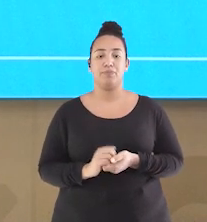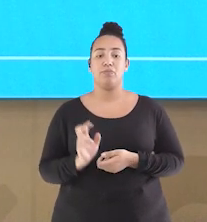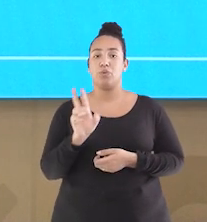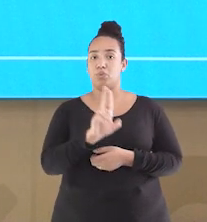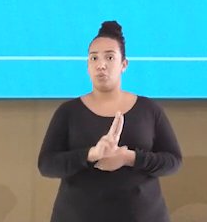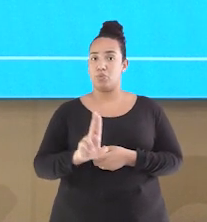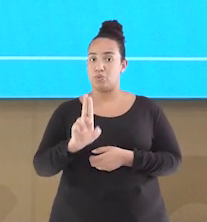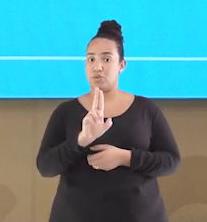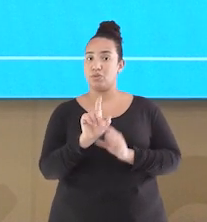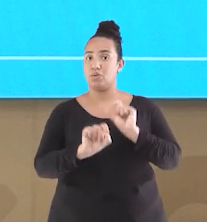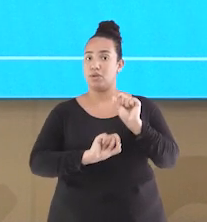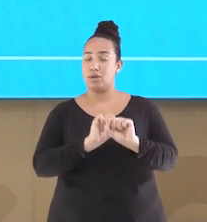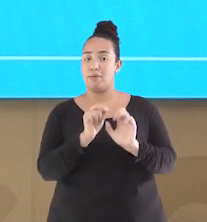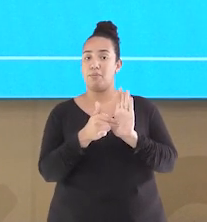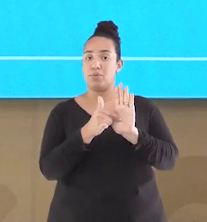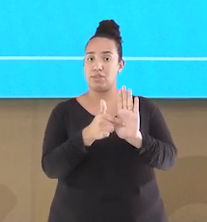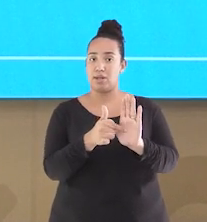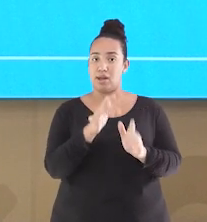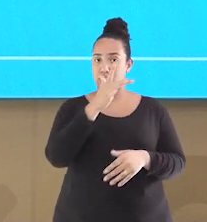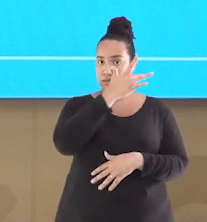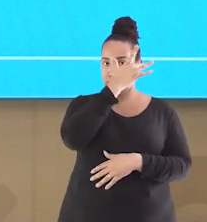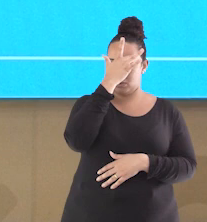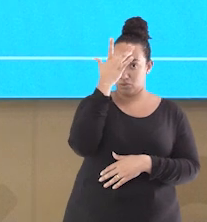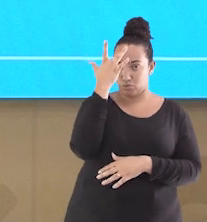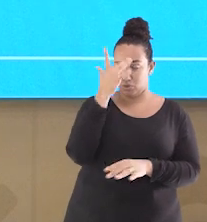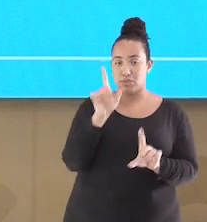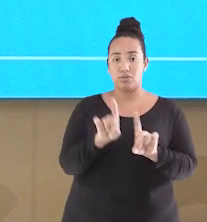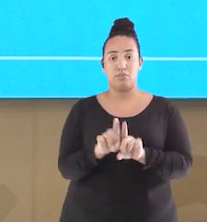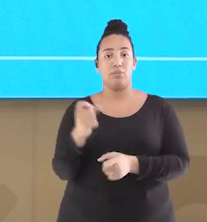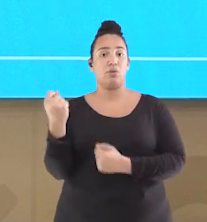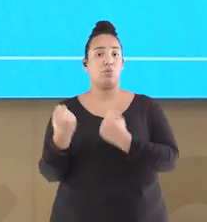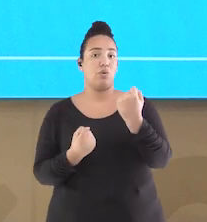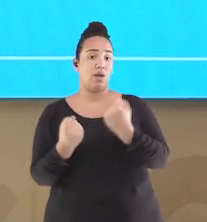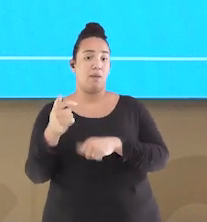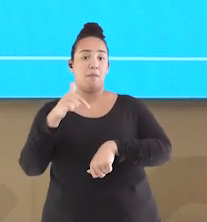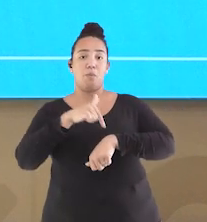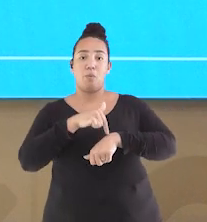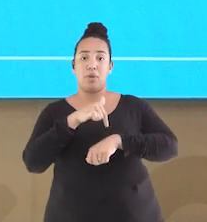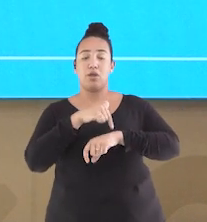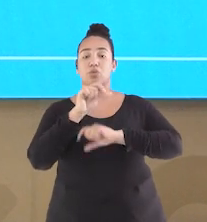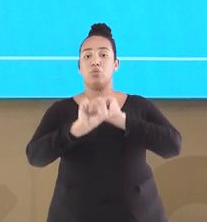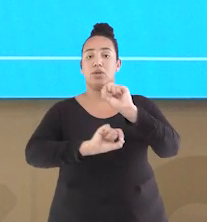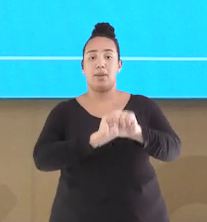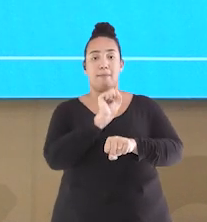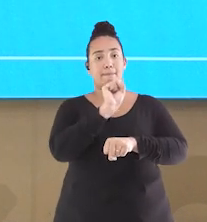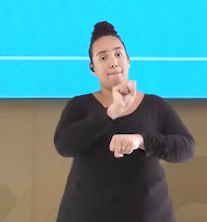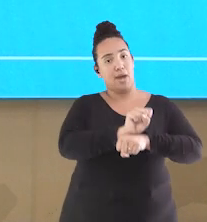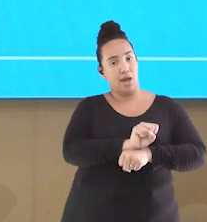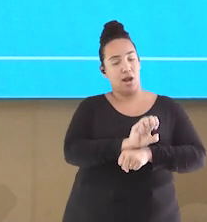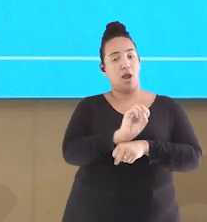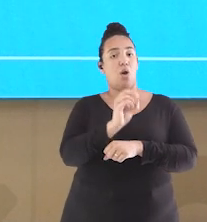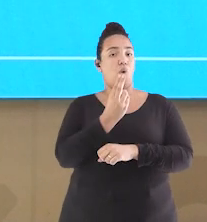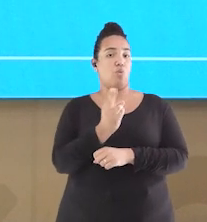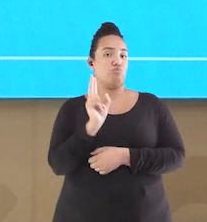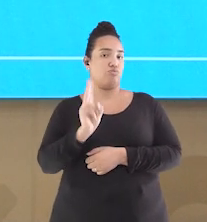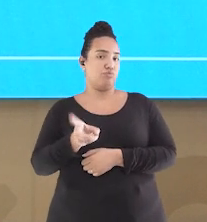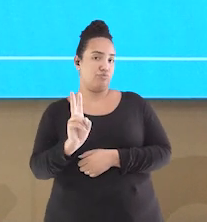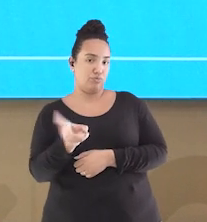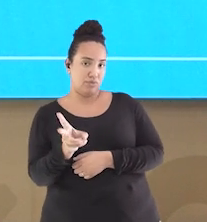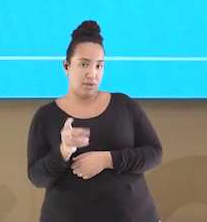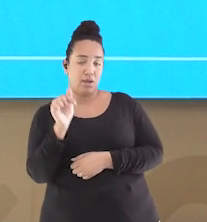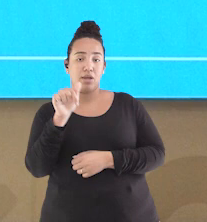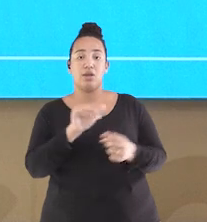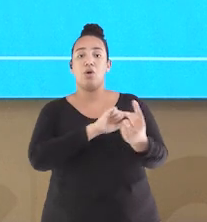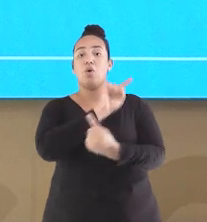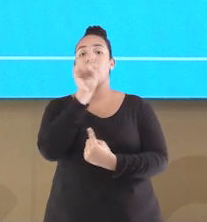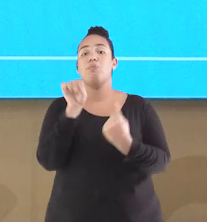pedestres e veículos no momento de parar ou seguir. Seu principal objetivo é evitar que ocorram